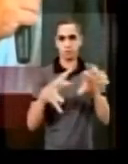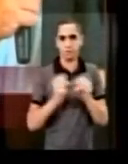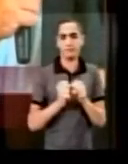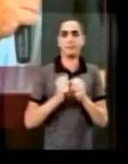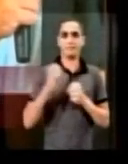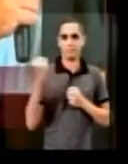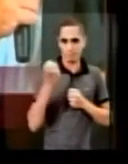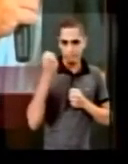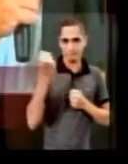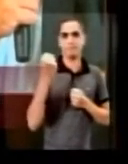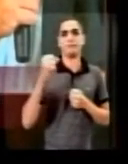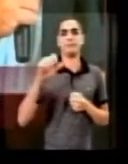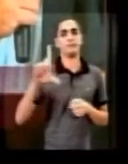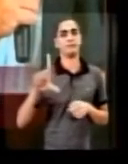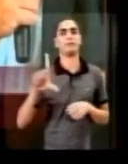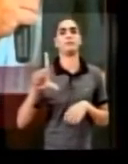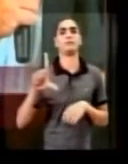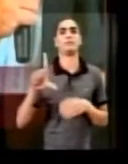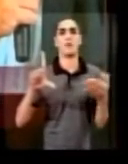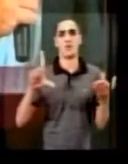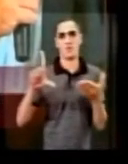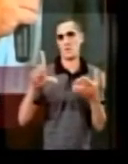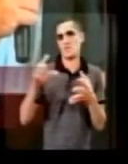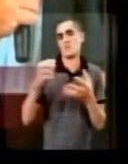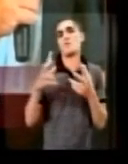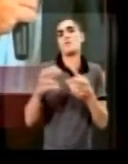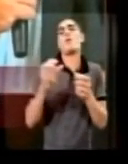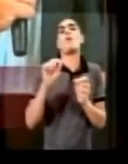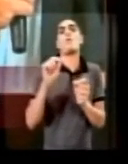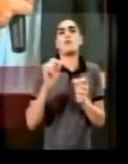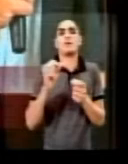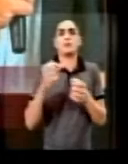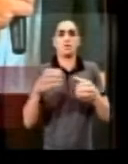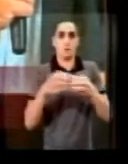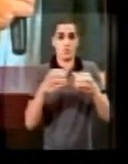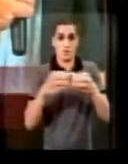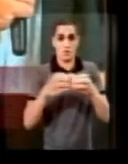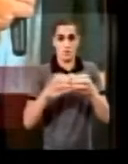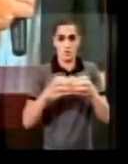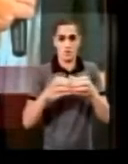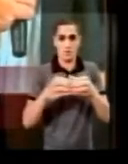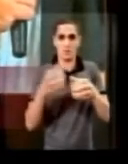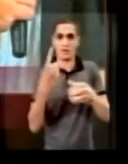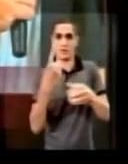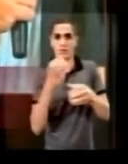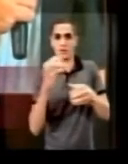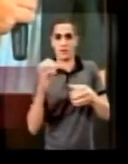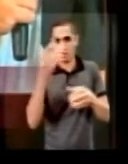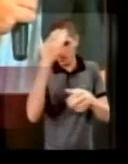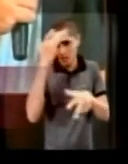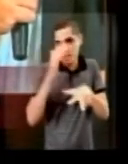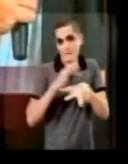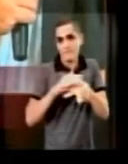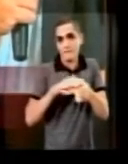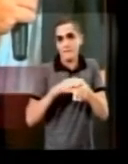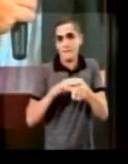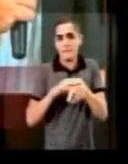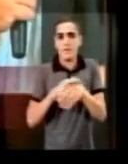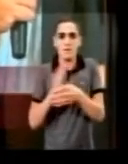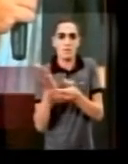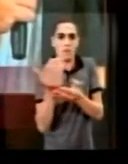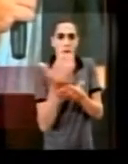seguinte: eu pego 100 pacientes com síndrome respiratória aguda grave e faço a